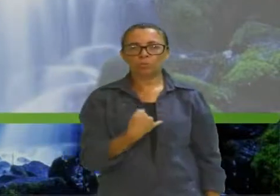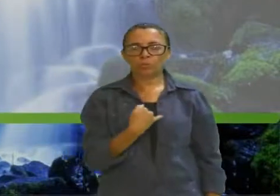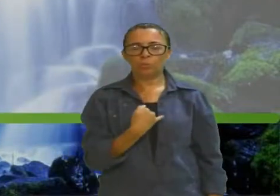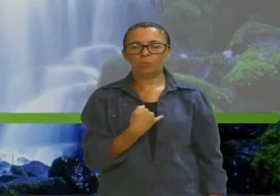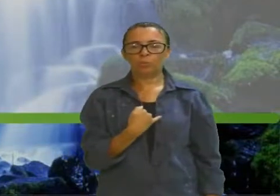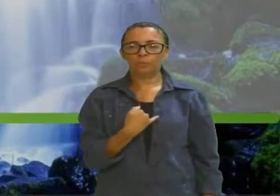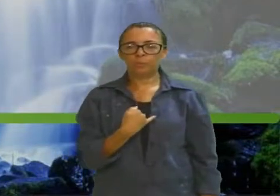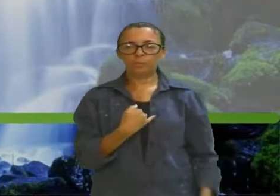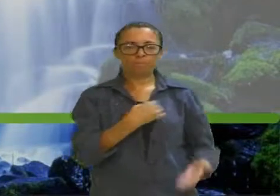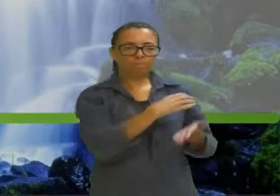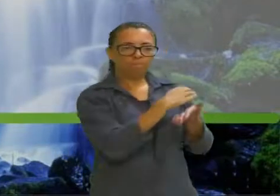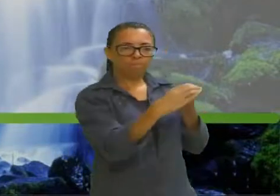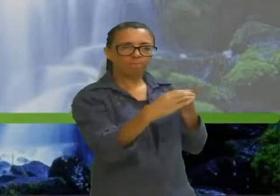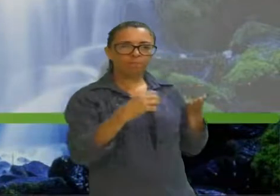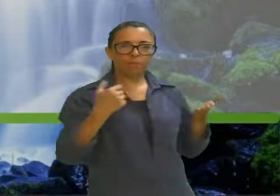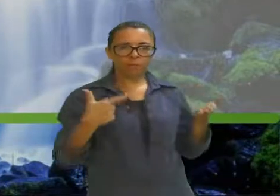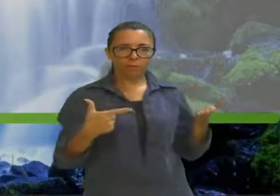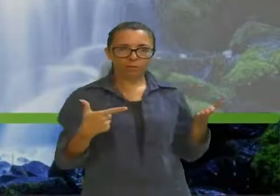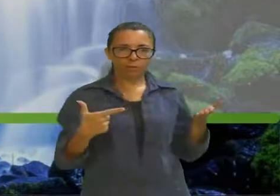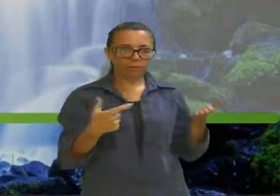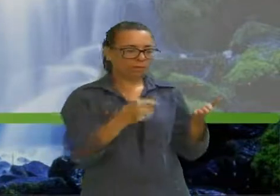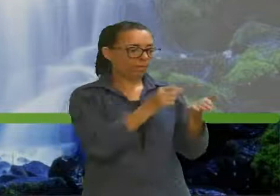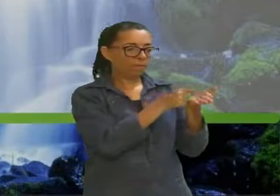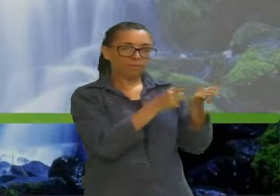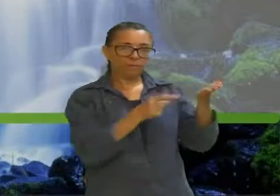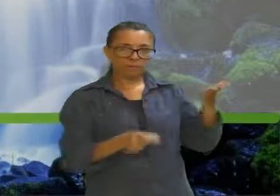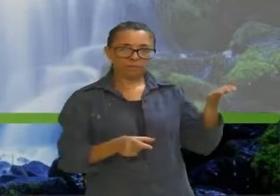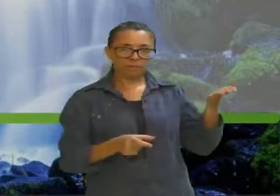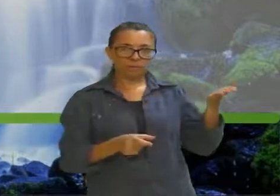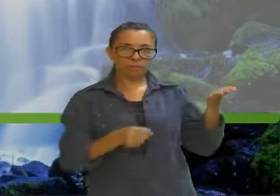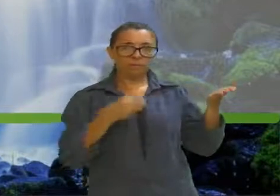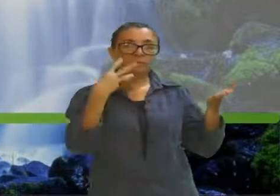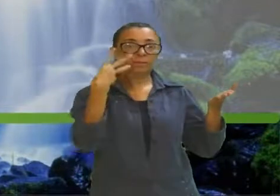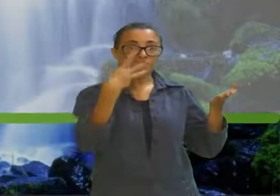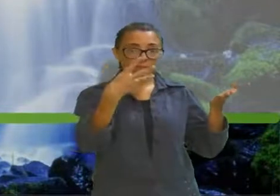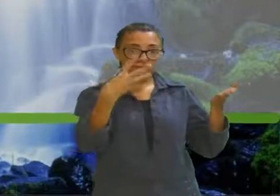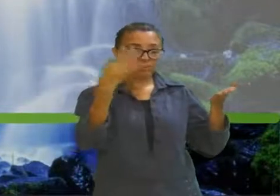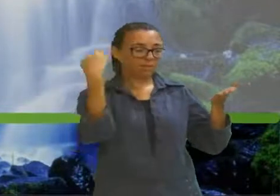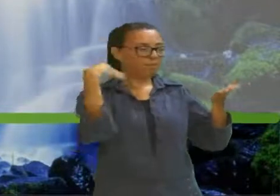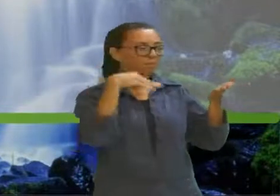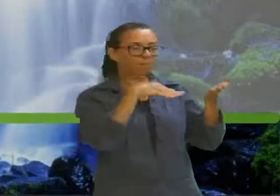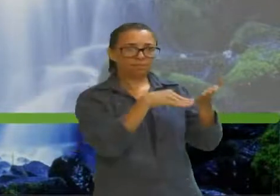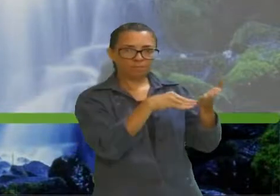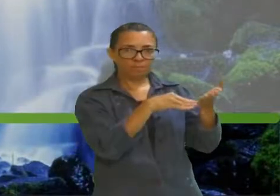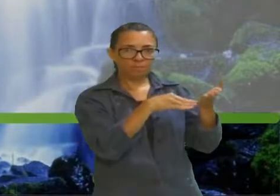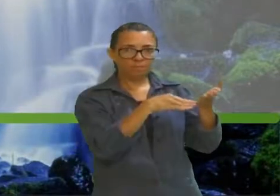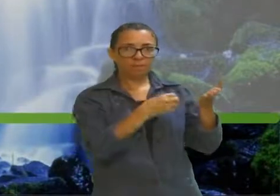capítulo de número 2, nos versos de 3 a 6,